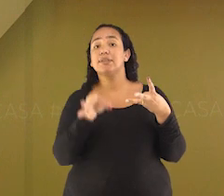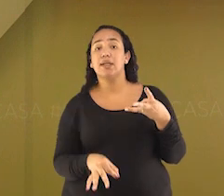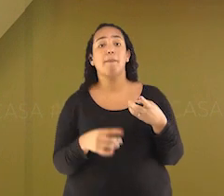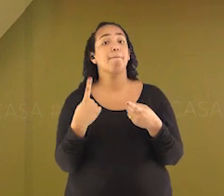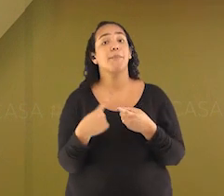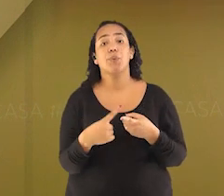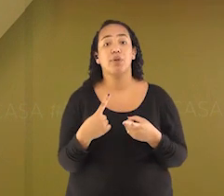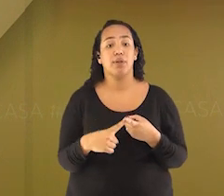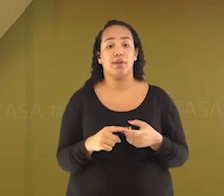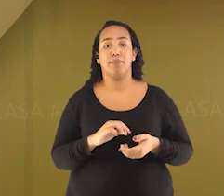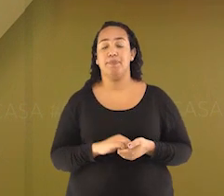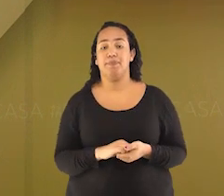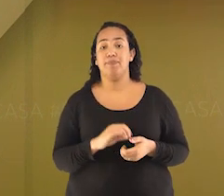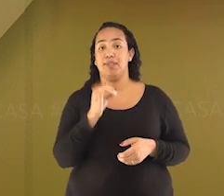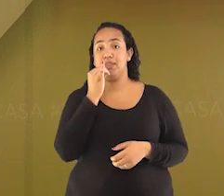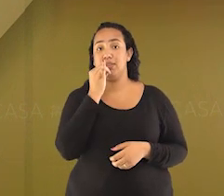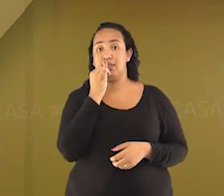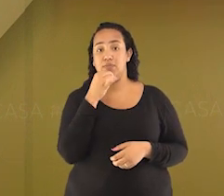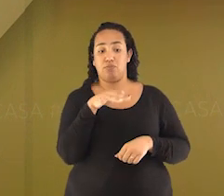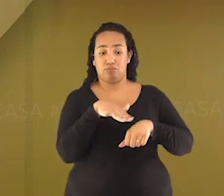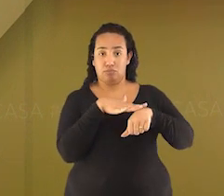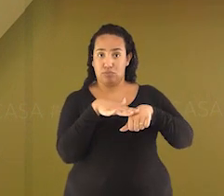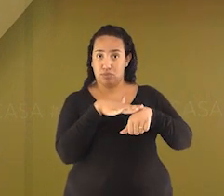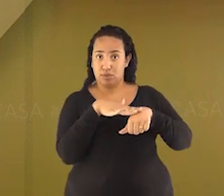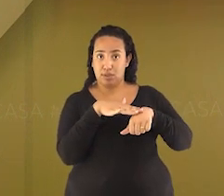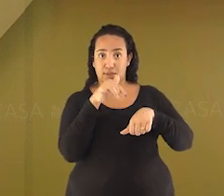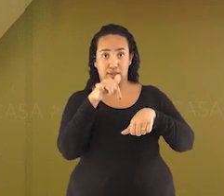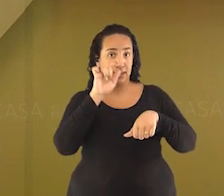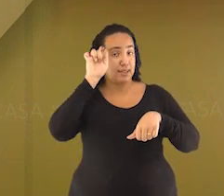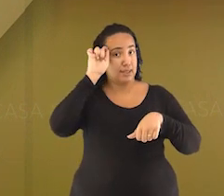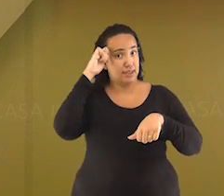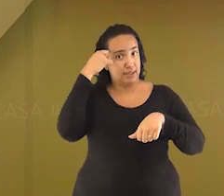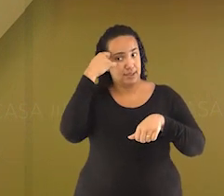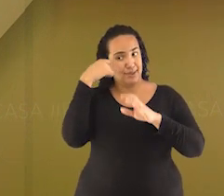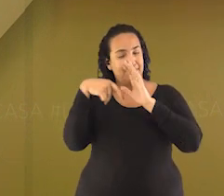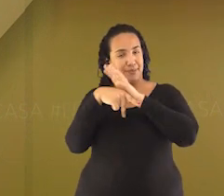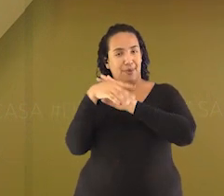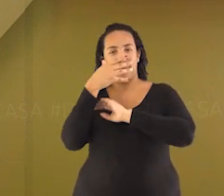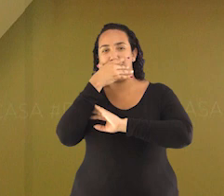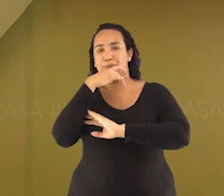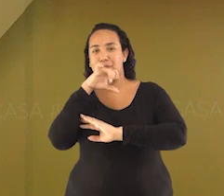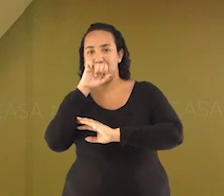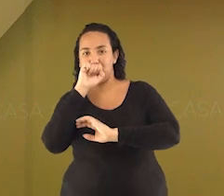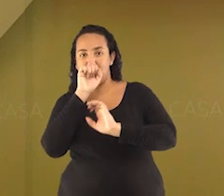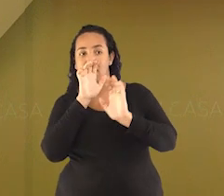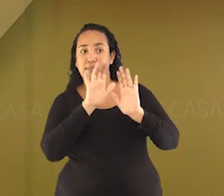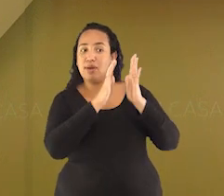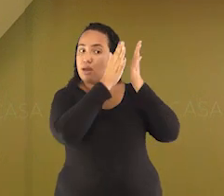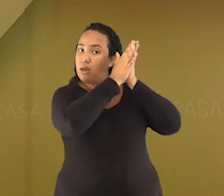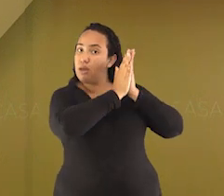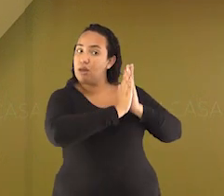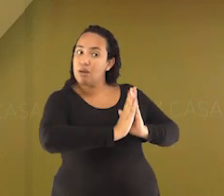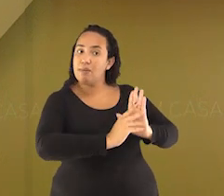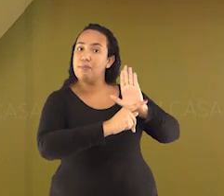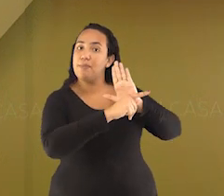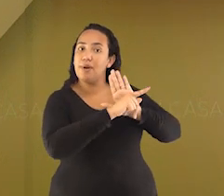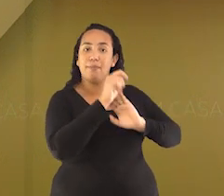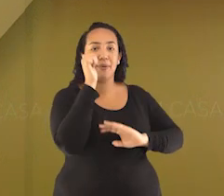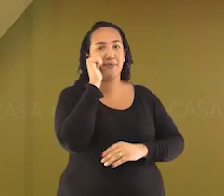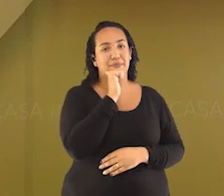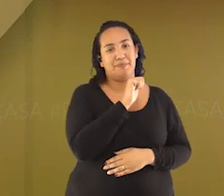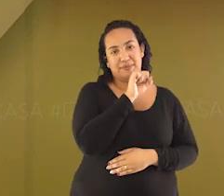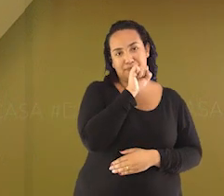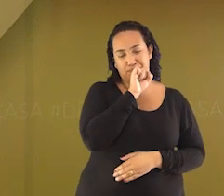quê? Porque dá a Ricardo tanto a pele negra, traço de origem africana do pai, quanto os cabelos lisos, traço de origem indígena da